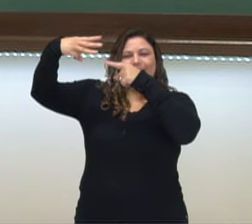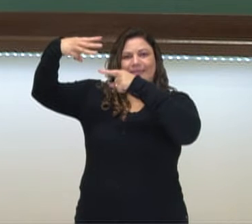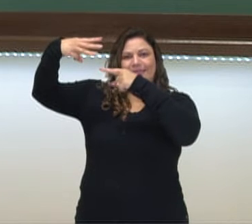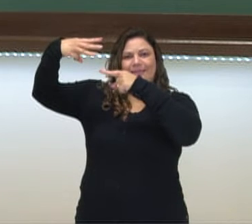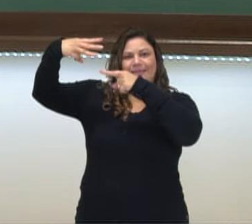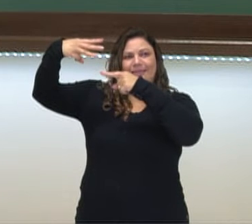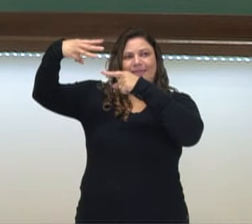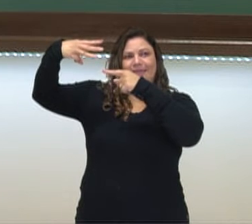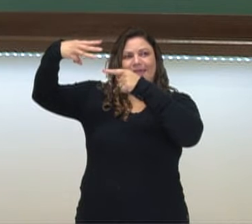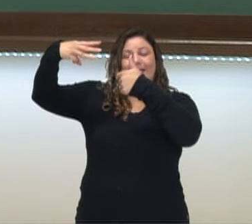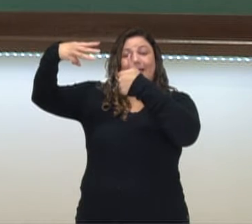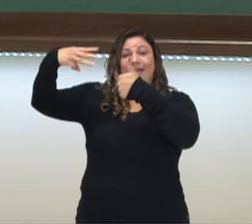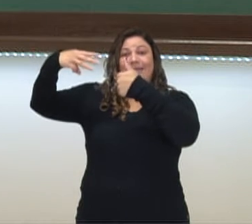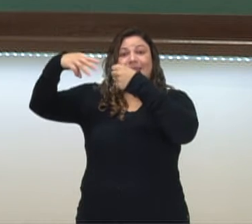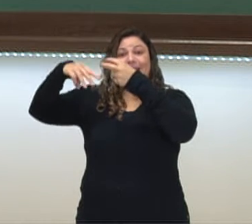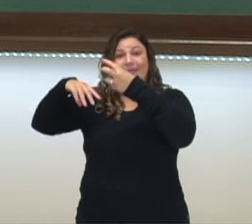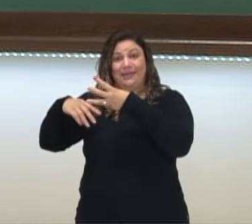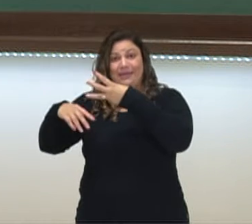13.